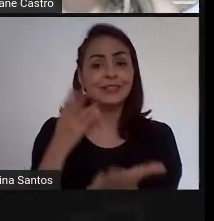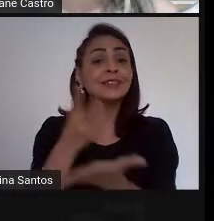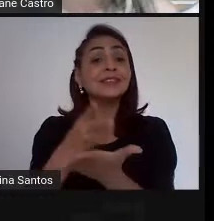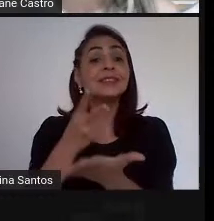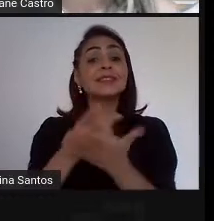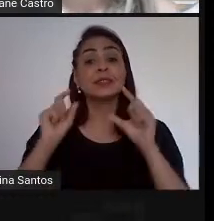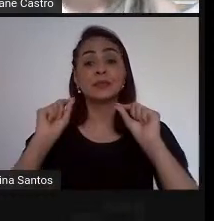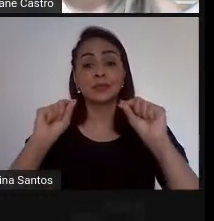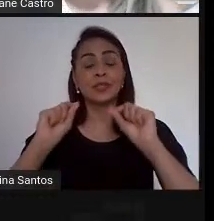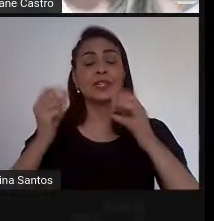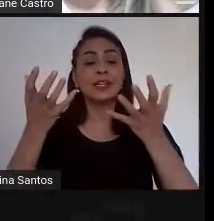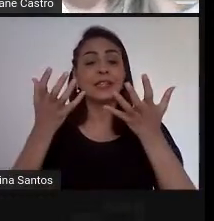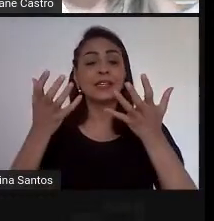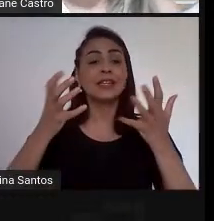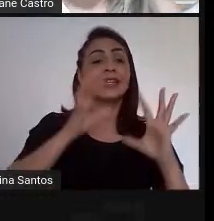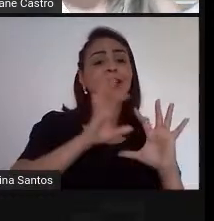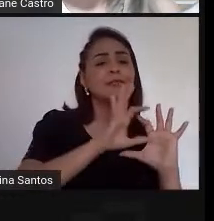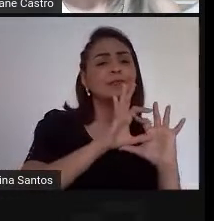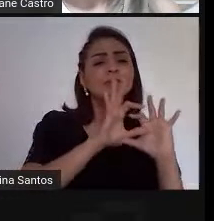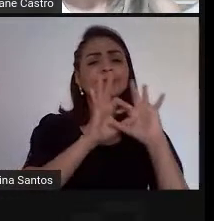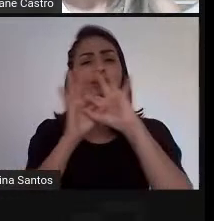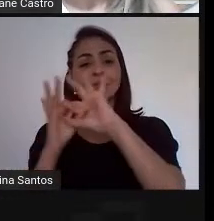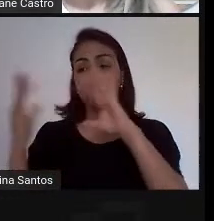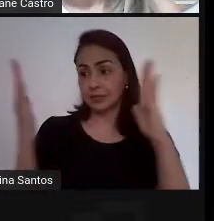contextualização dentro dessa década.